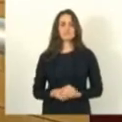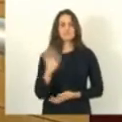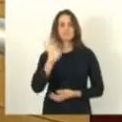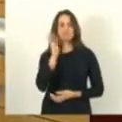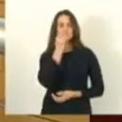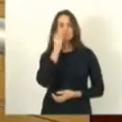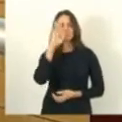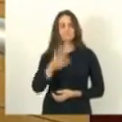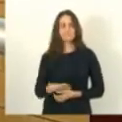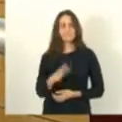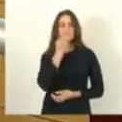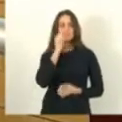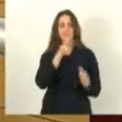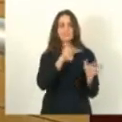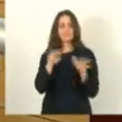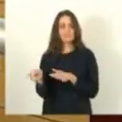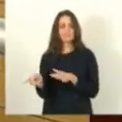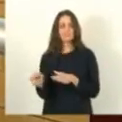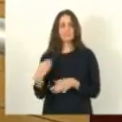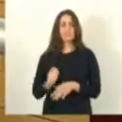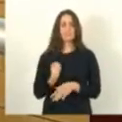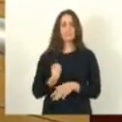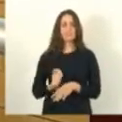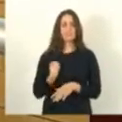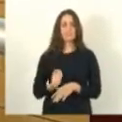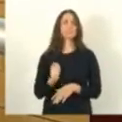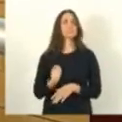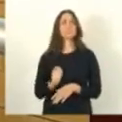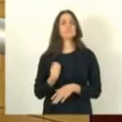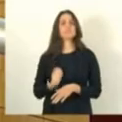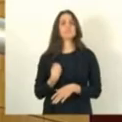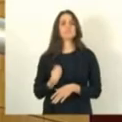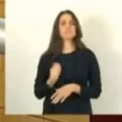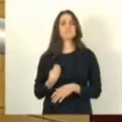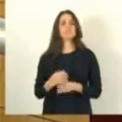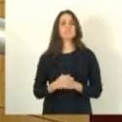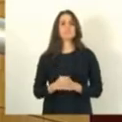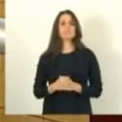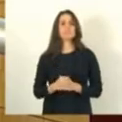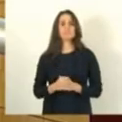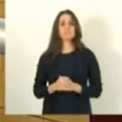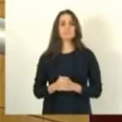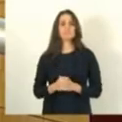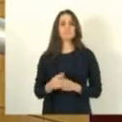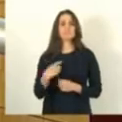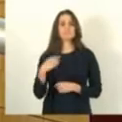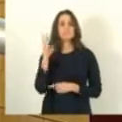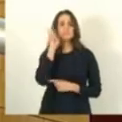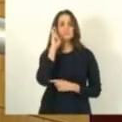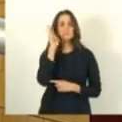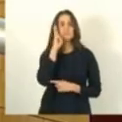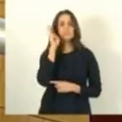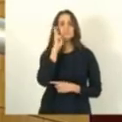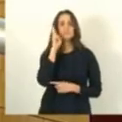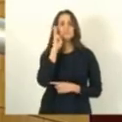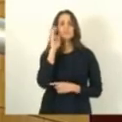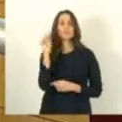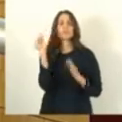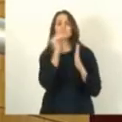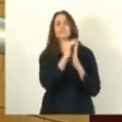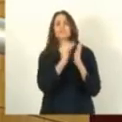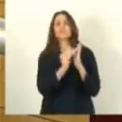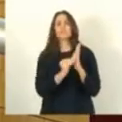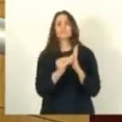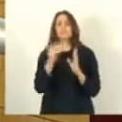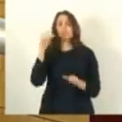Olá, boa tarde, boa semana para você. Estamos ao vivo para a transmissão da sessão ordinária desta terça-feira. Está prevista